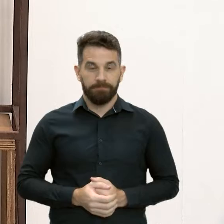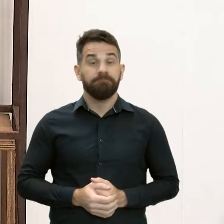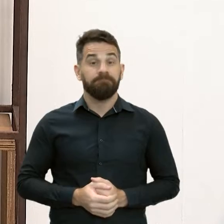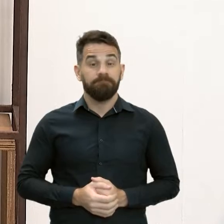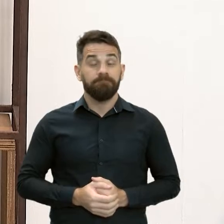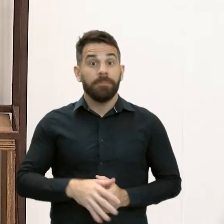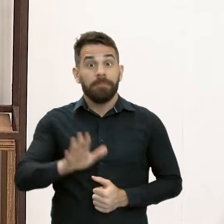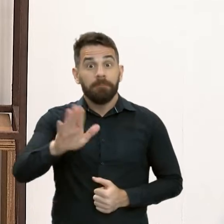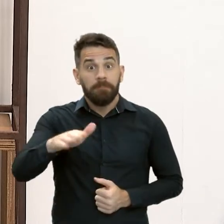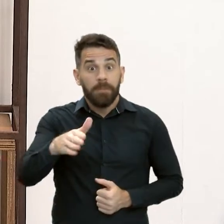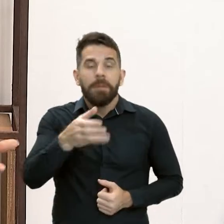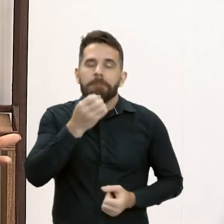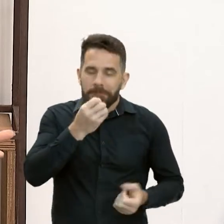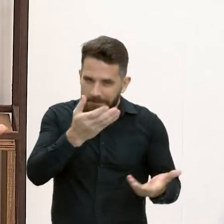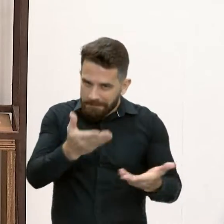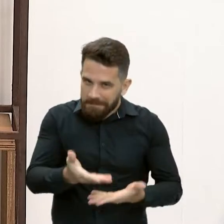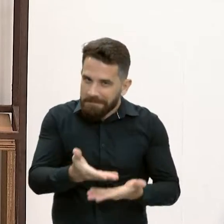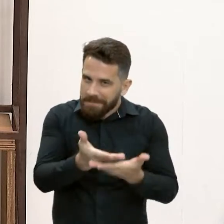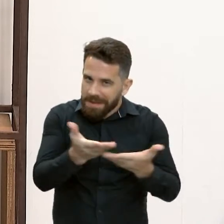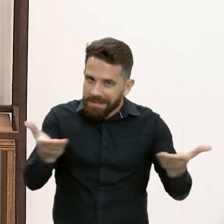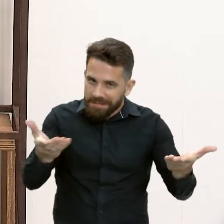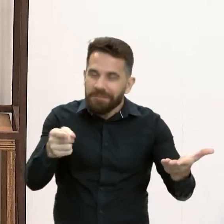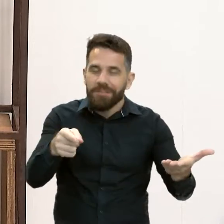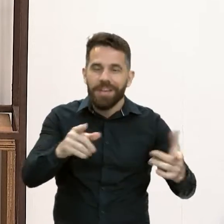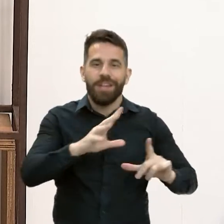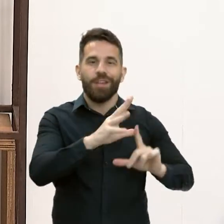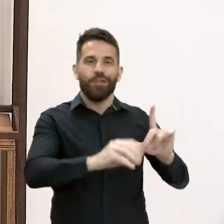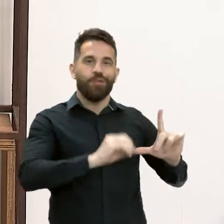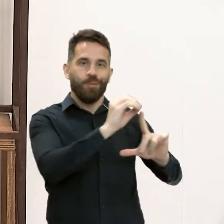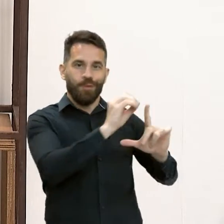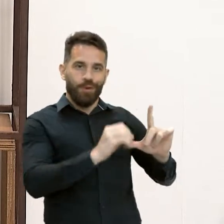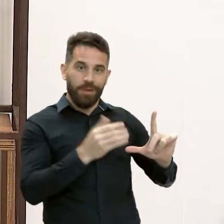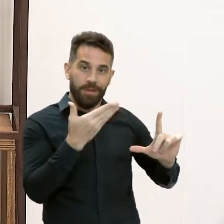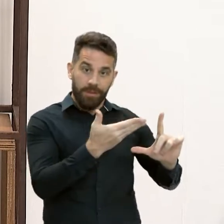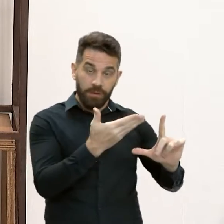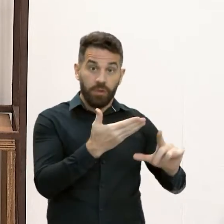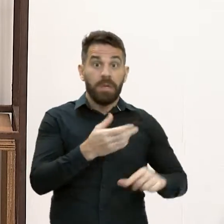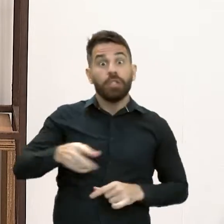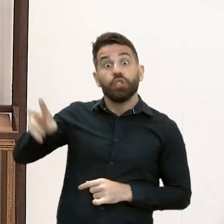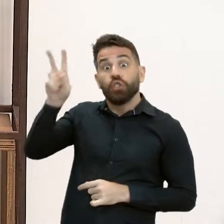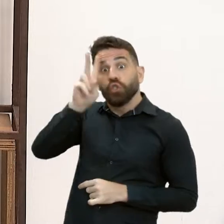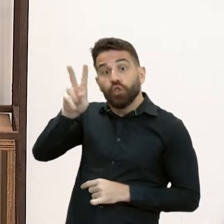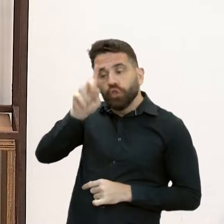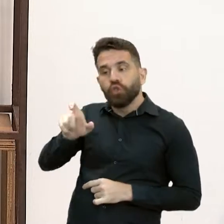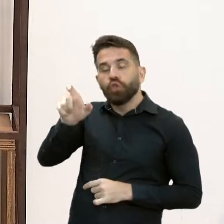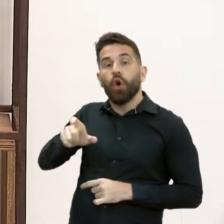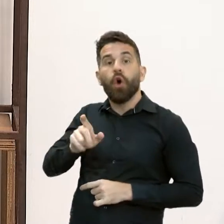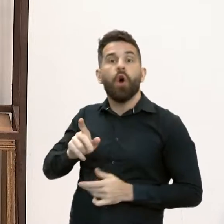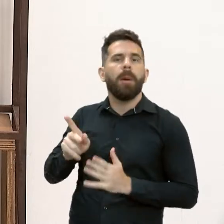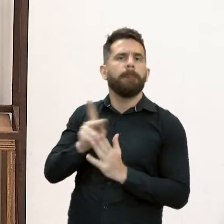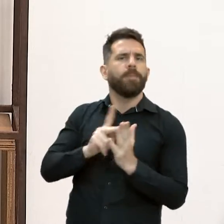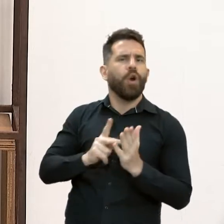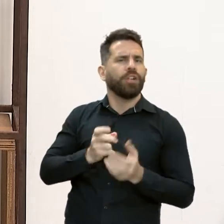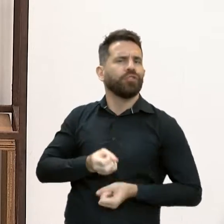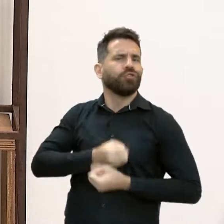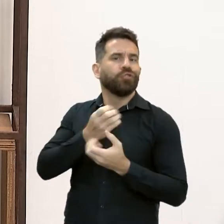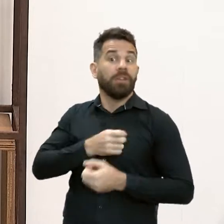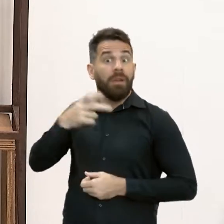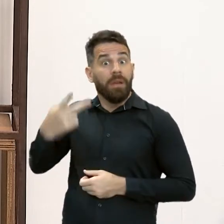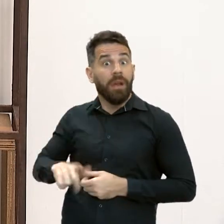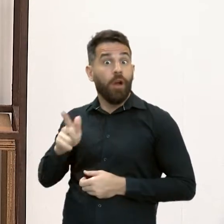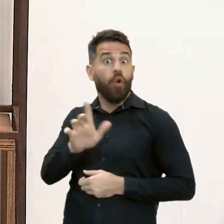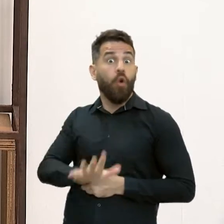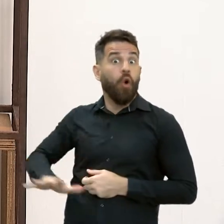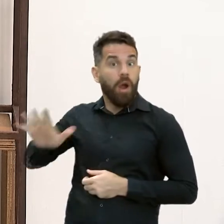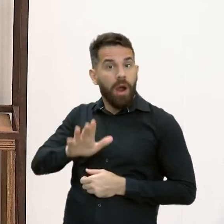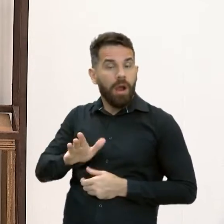Ei, você aí, bem-vindo ao Mundo UFG. A história de uma poetisa goiana é o tema do programa de hoje. Você conhece a